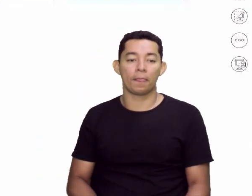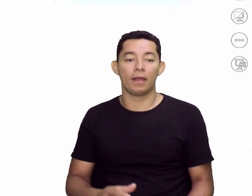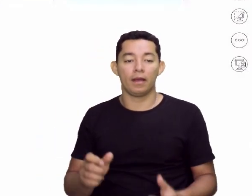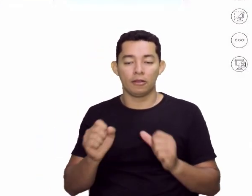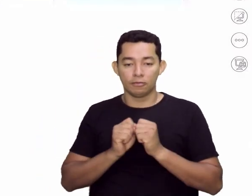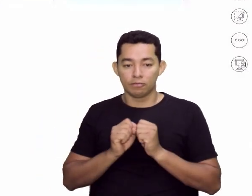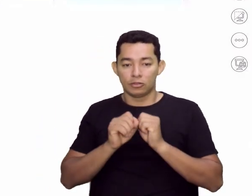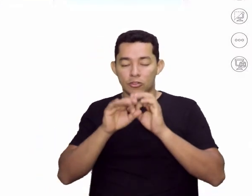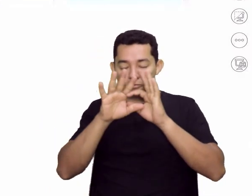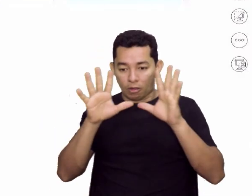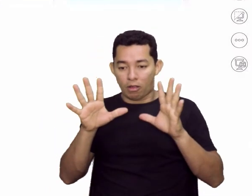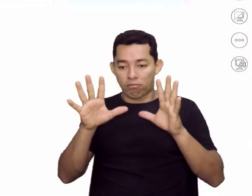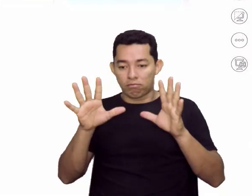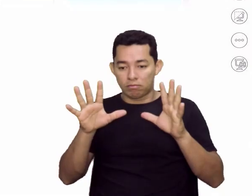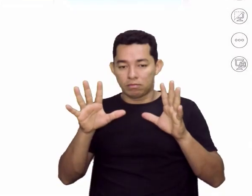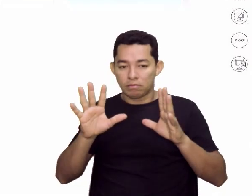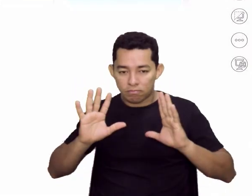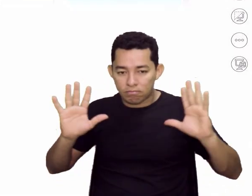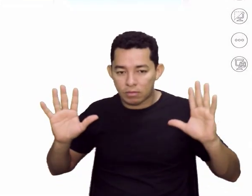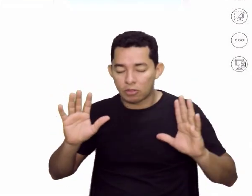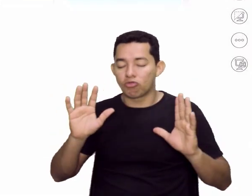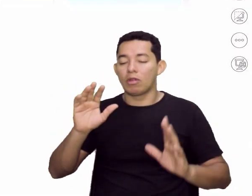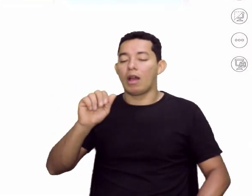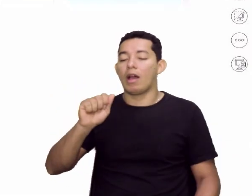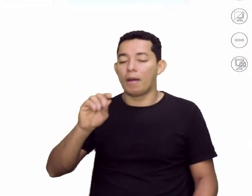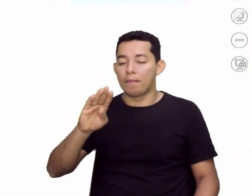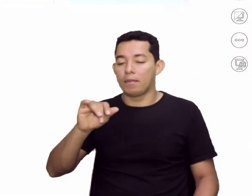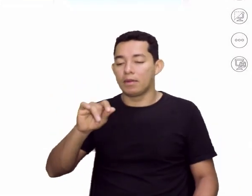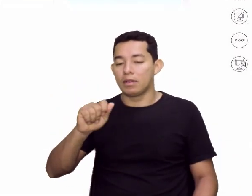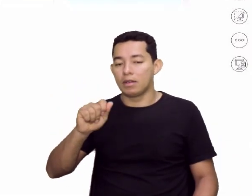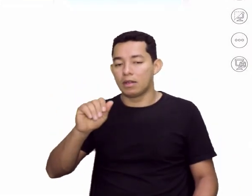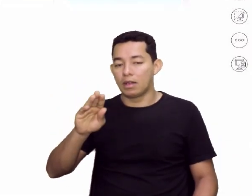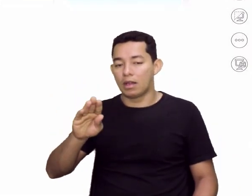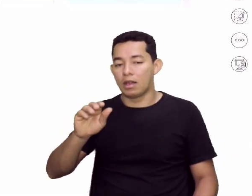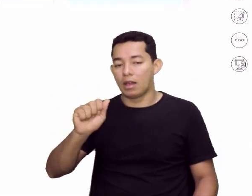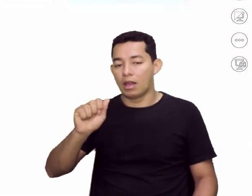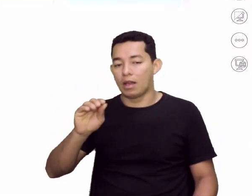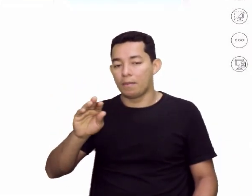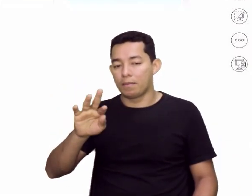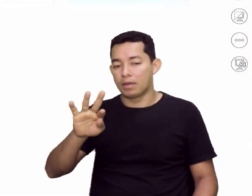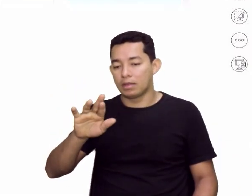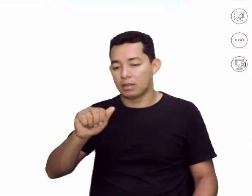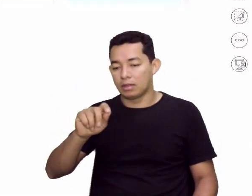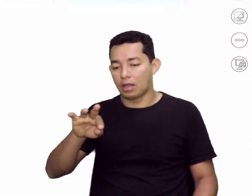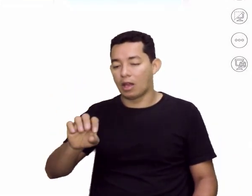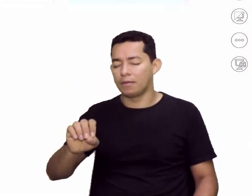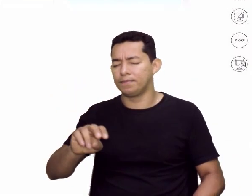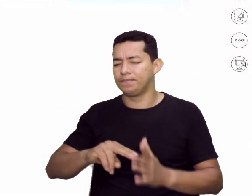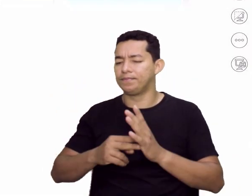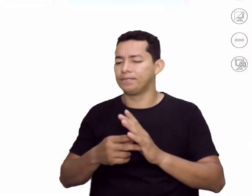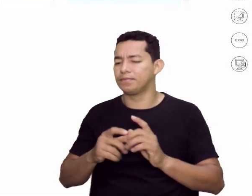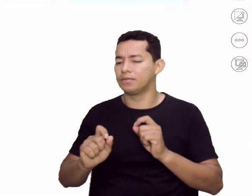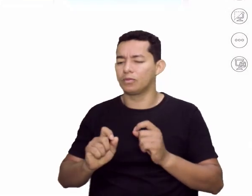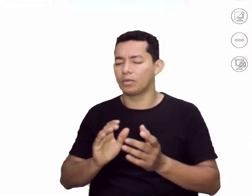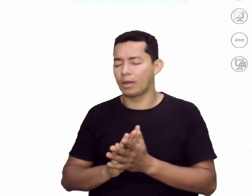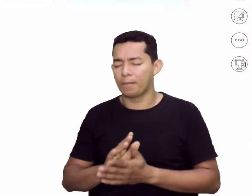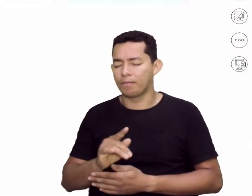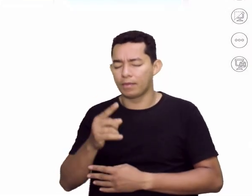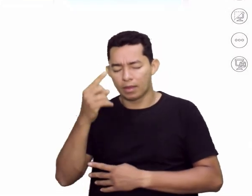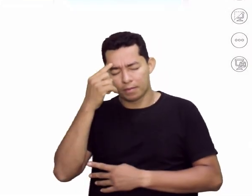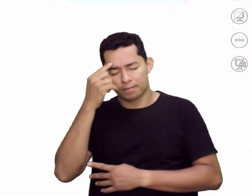né? Essa palavra aqui, abstrata, abstracionismo, é quando a pessoa vai no